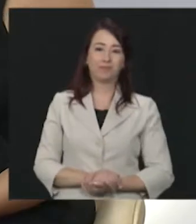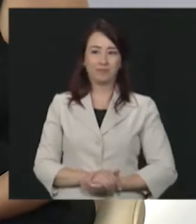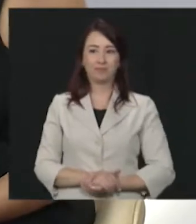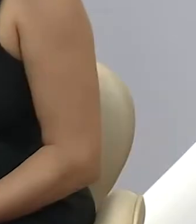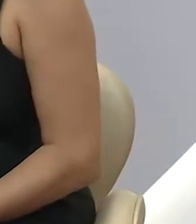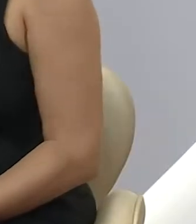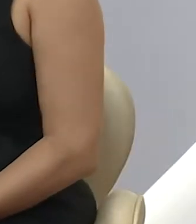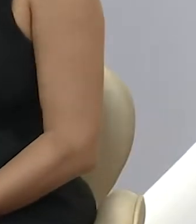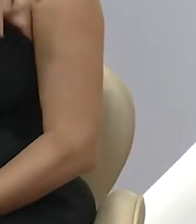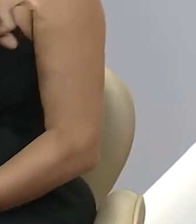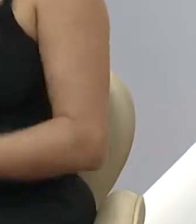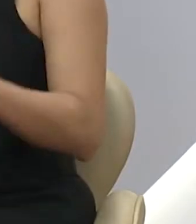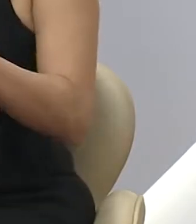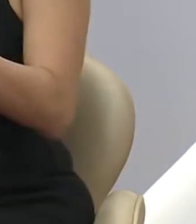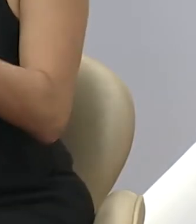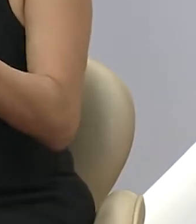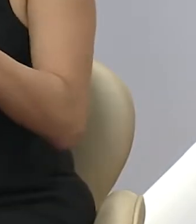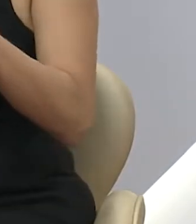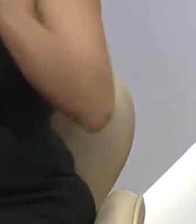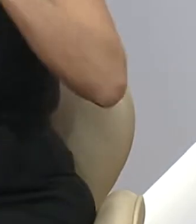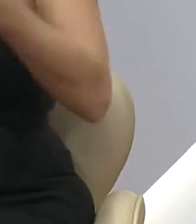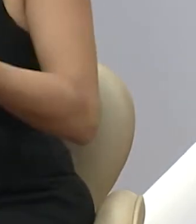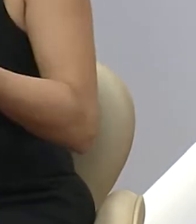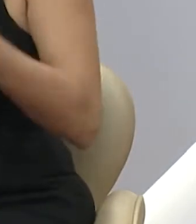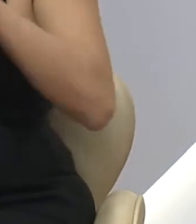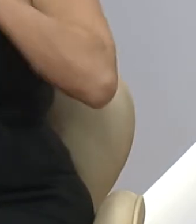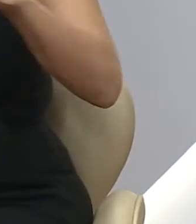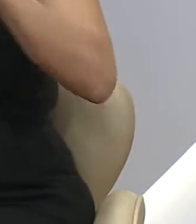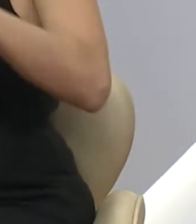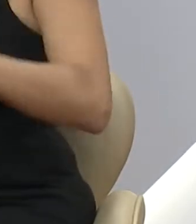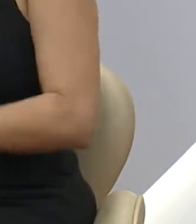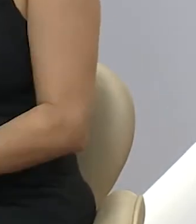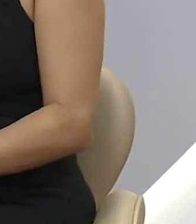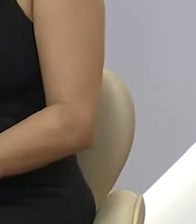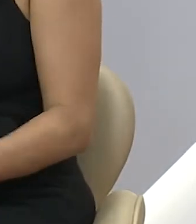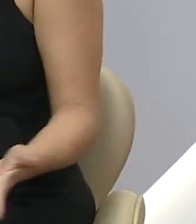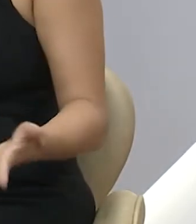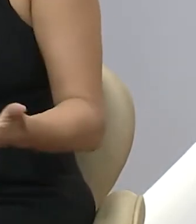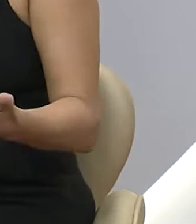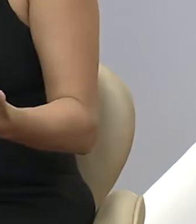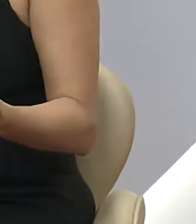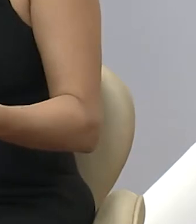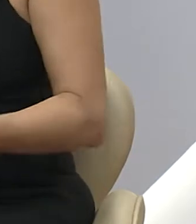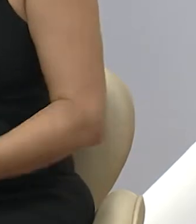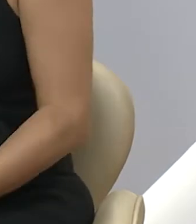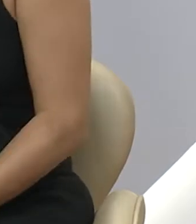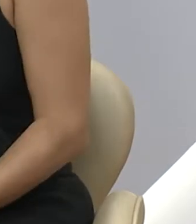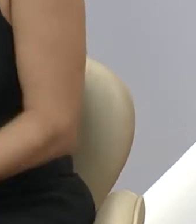Foi muito difícil, não foi fácil. Porque a escola não estava